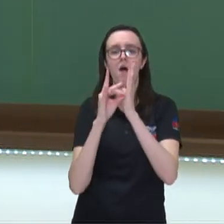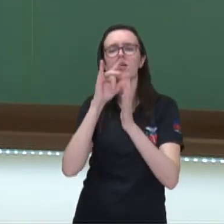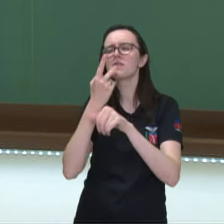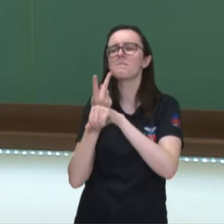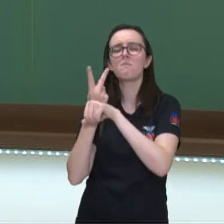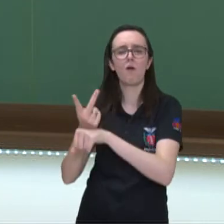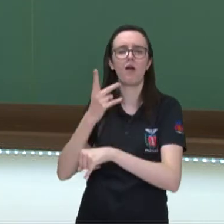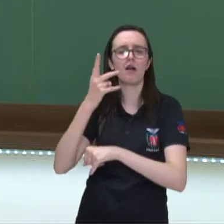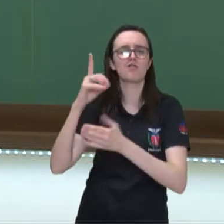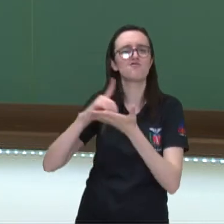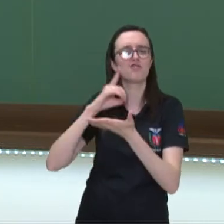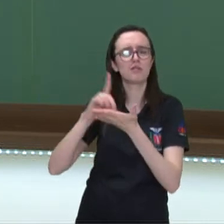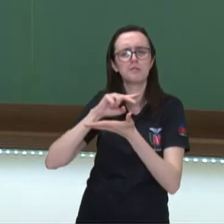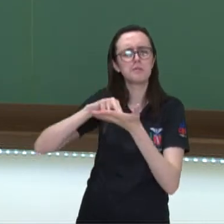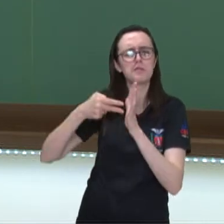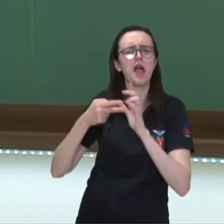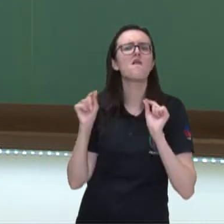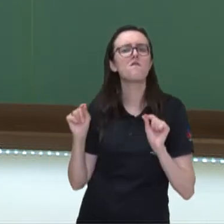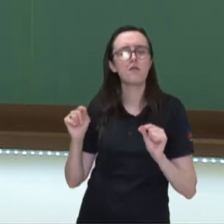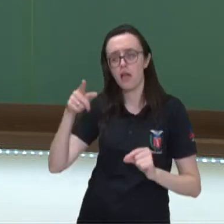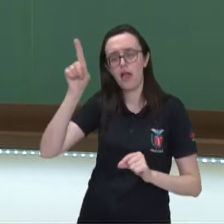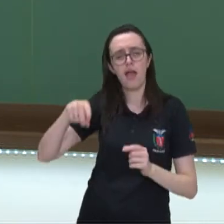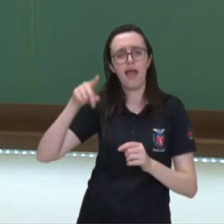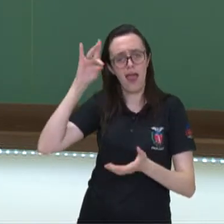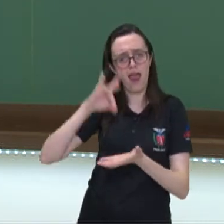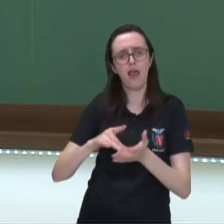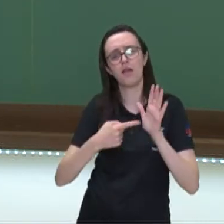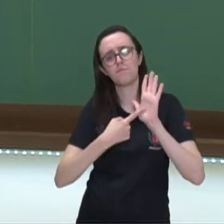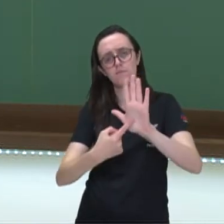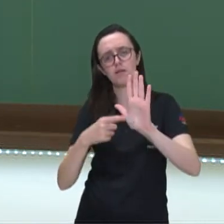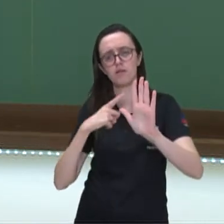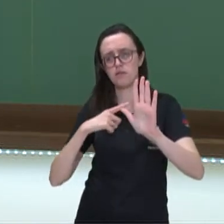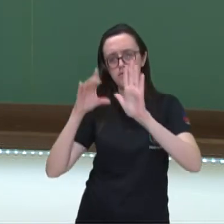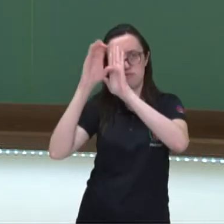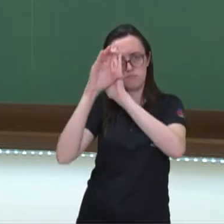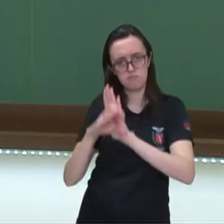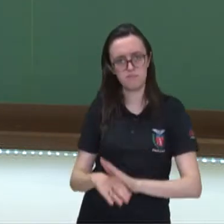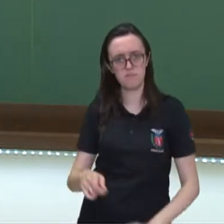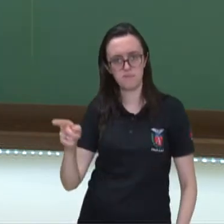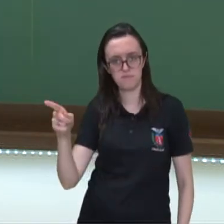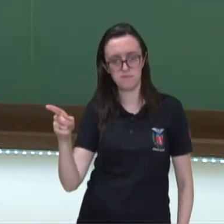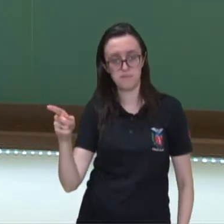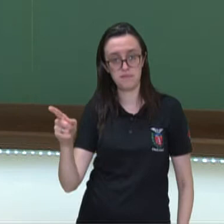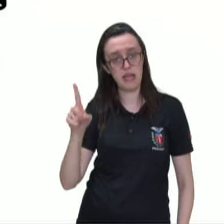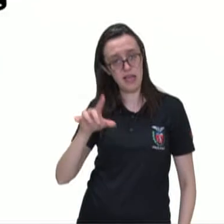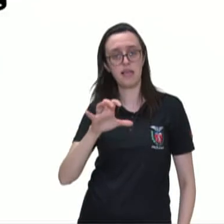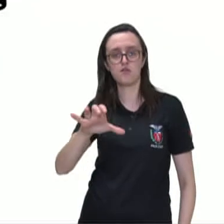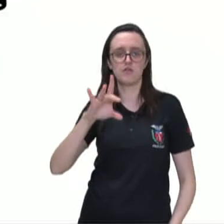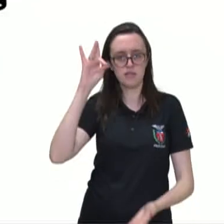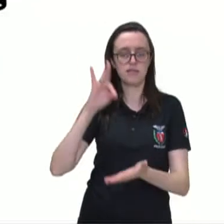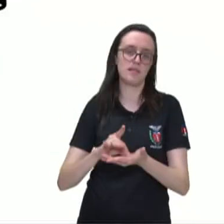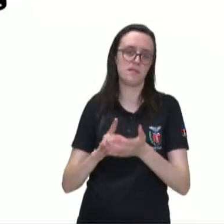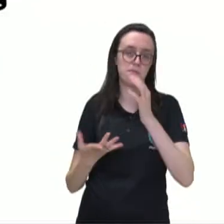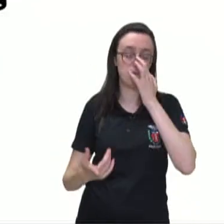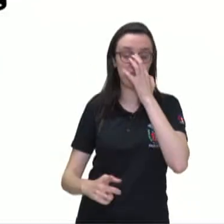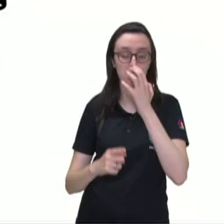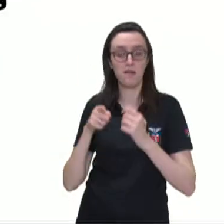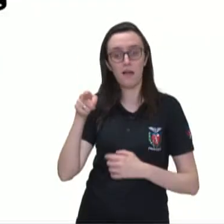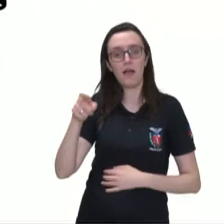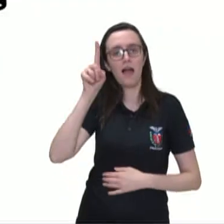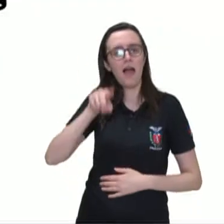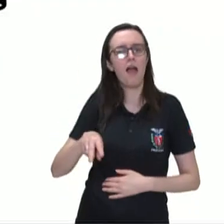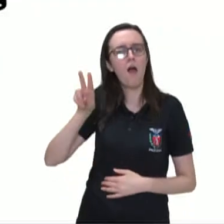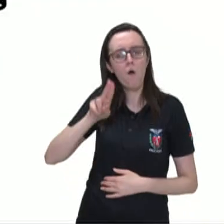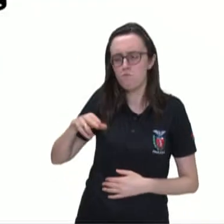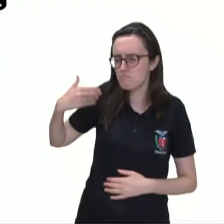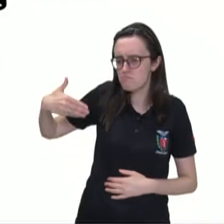no dicionário lá o significado de alguma coisa, eu vou ter lá o sentido real. Então, o sentido literal. Então, aquele que é o